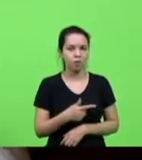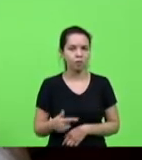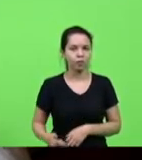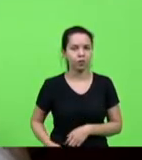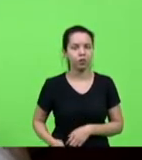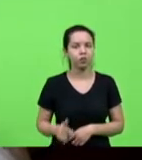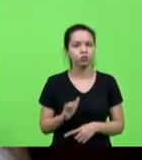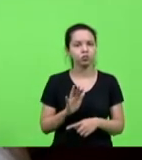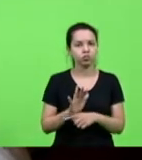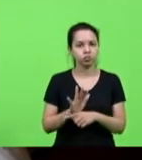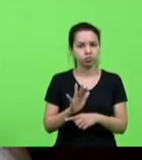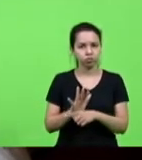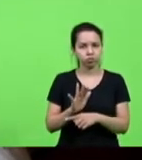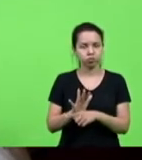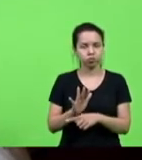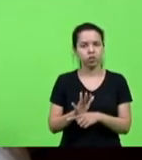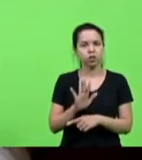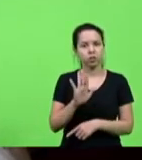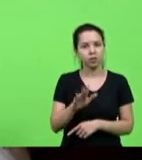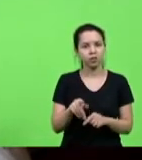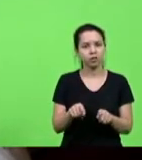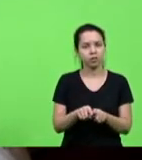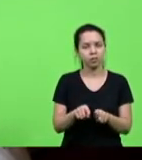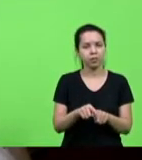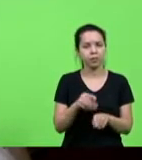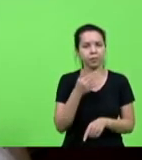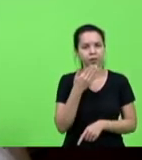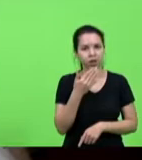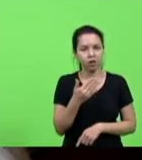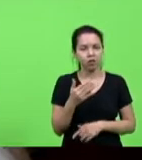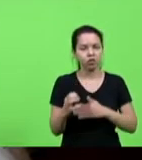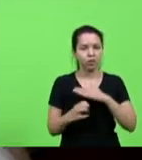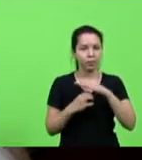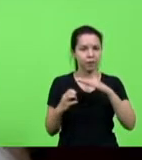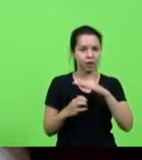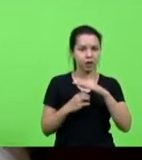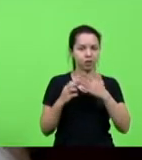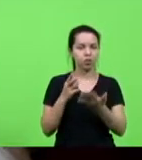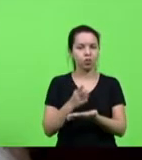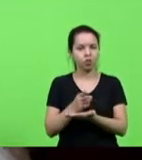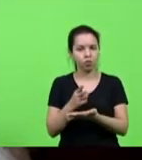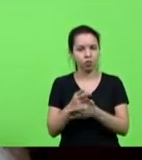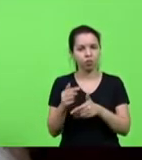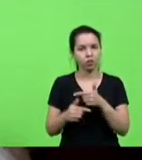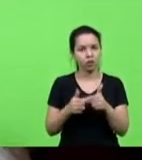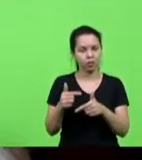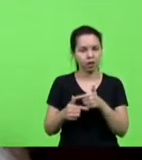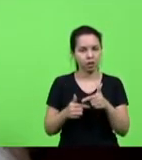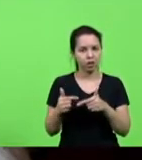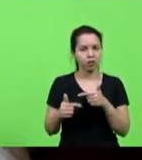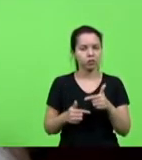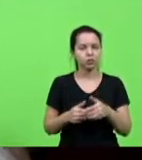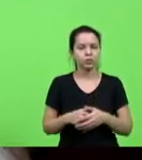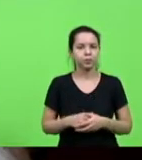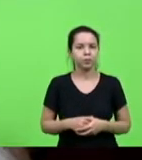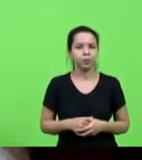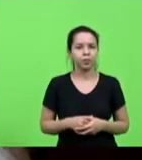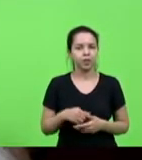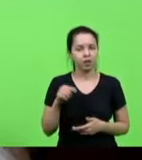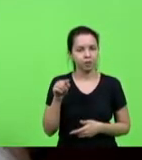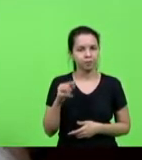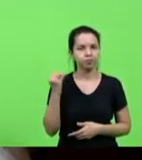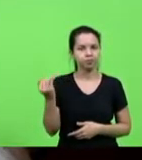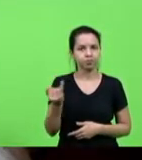taxas, em contrapartida pede com que o empresário mantenha os funcionários no trabalho. Essa medida ela é muito